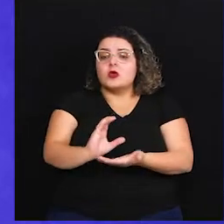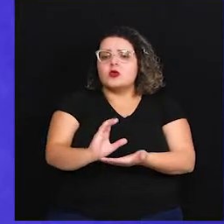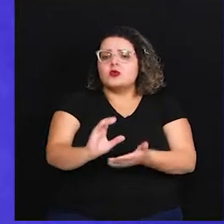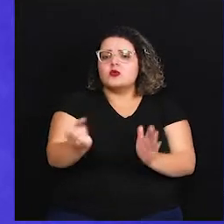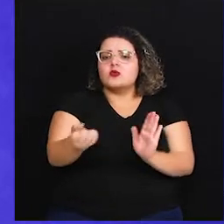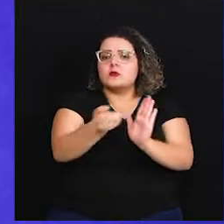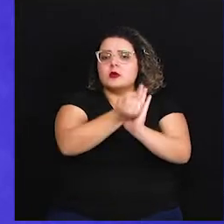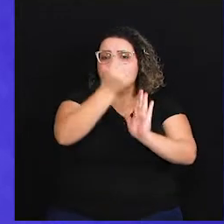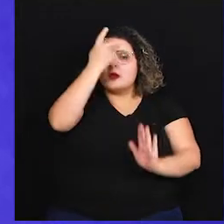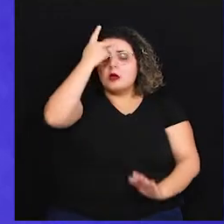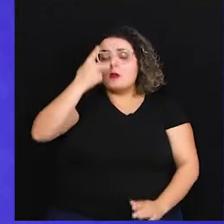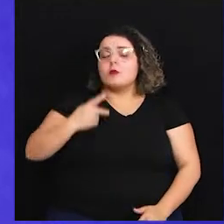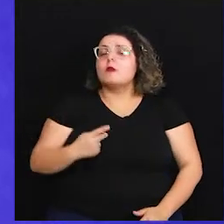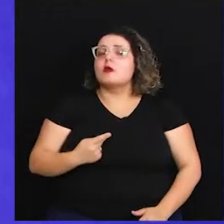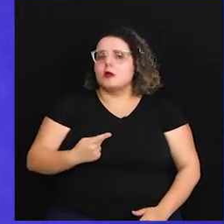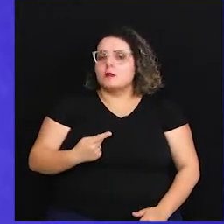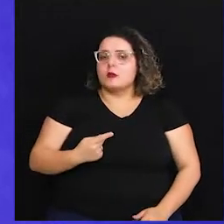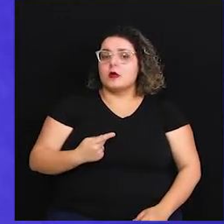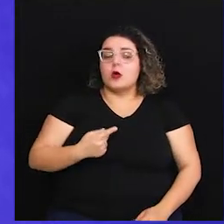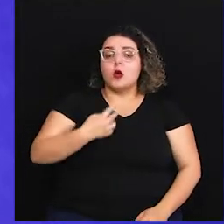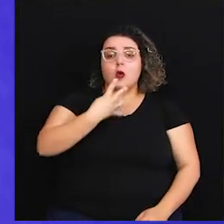uma marca própria. Inicialmente,